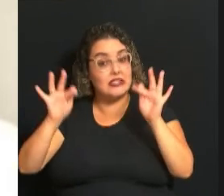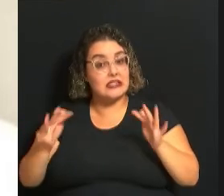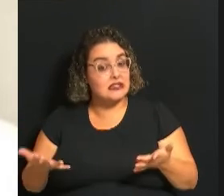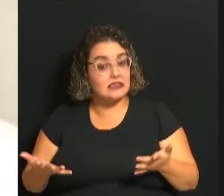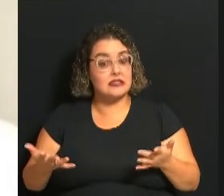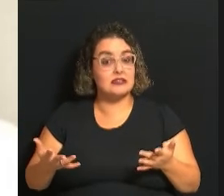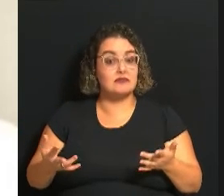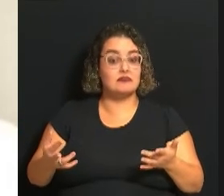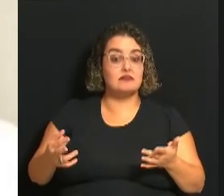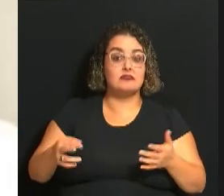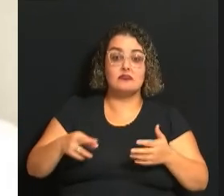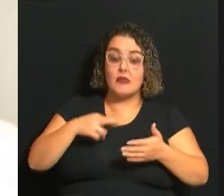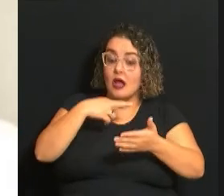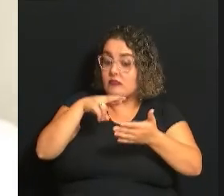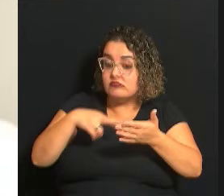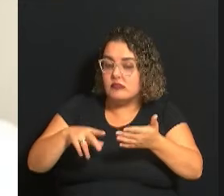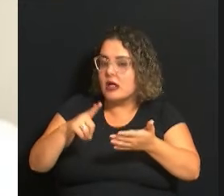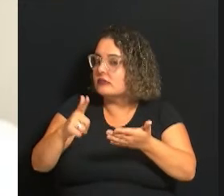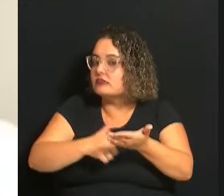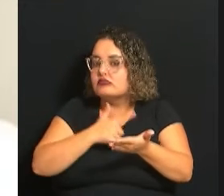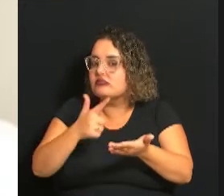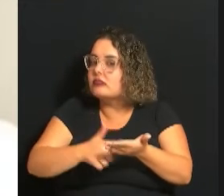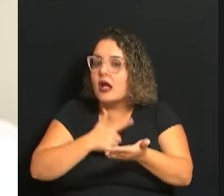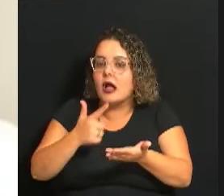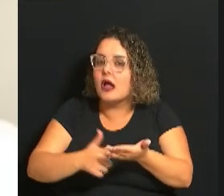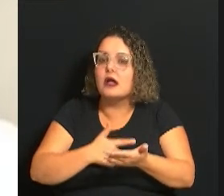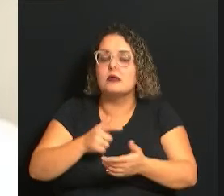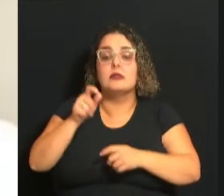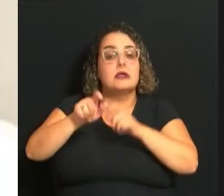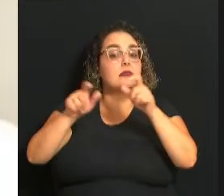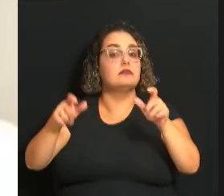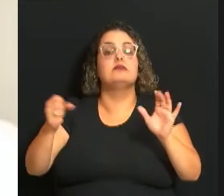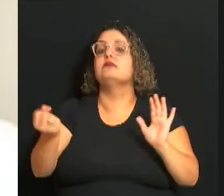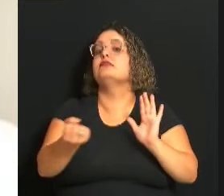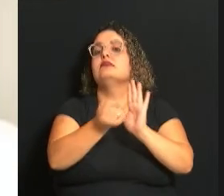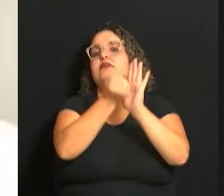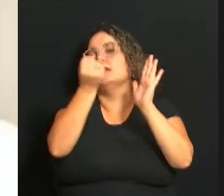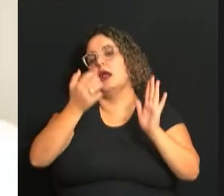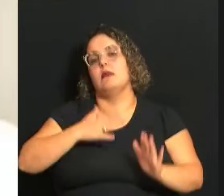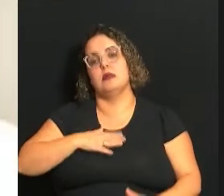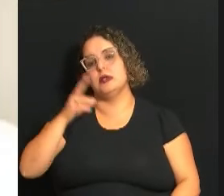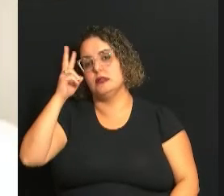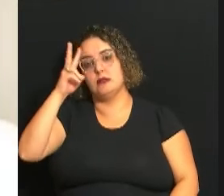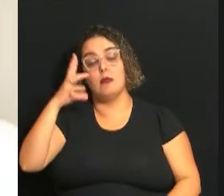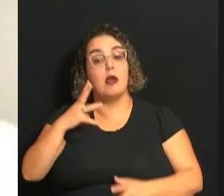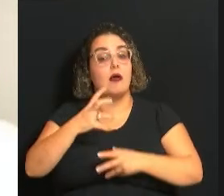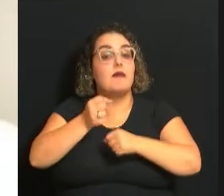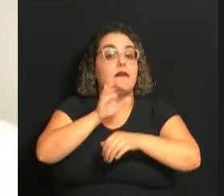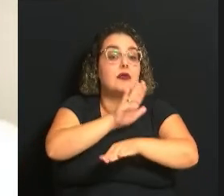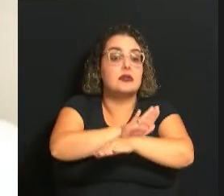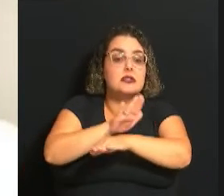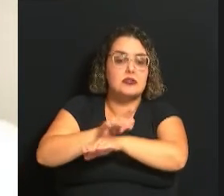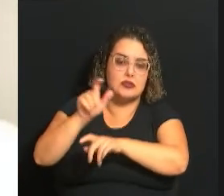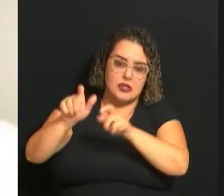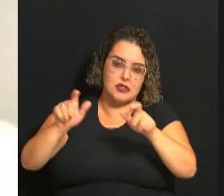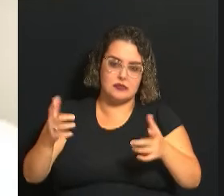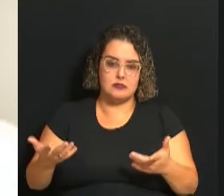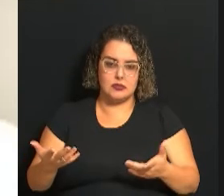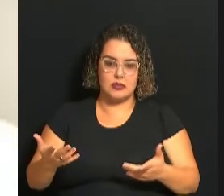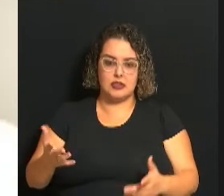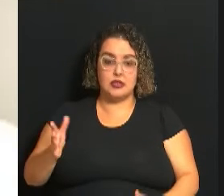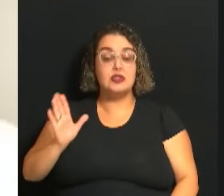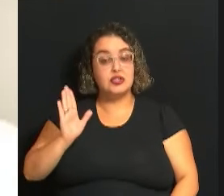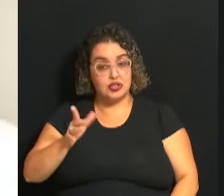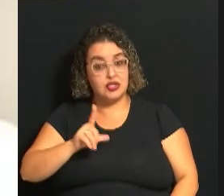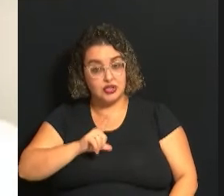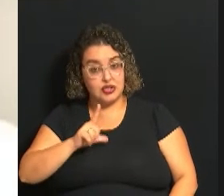relatar tudo isso num livro, para colocar para as pessoas, deixar o meu legado, para dar força e ajudar as pessoas. Eu já tinha essa conotação